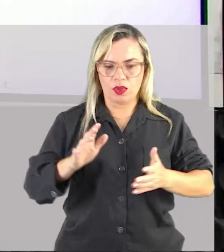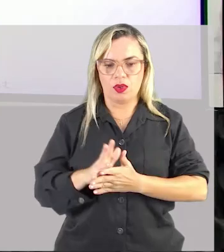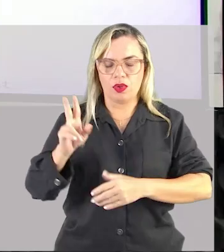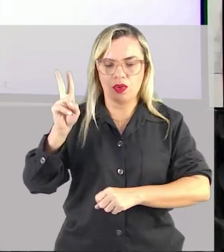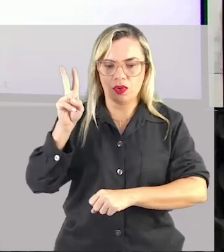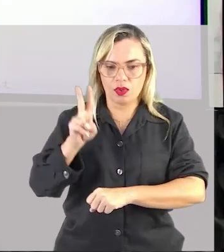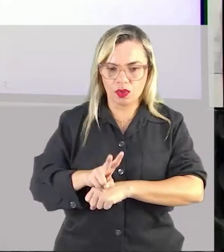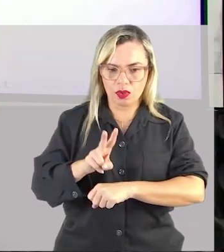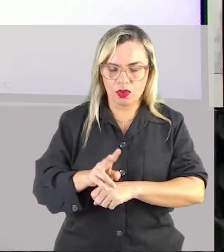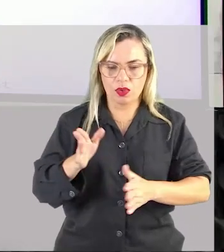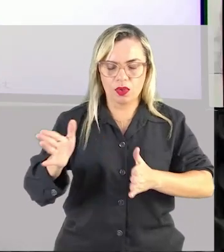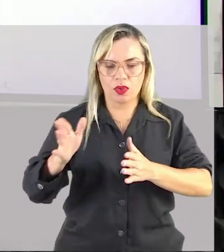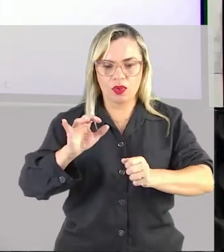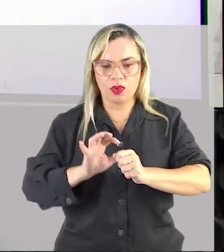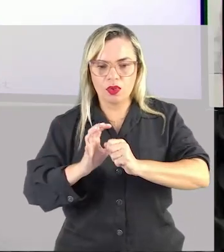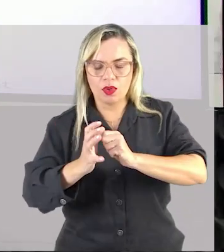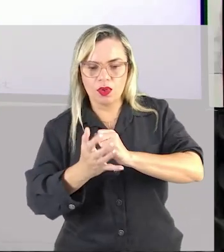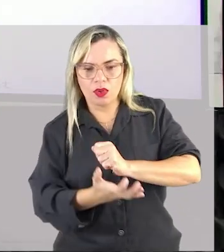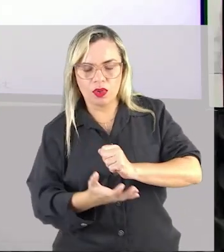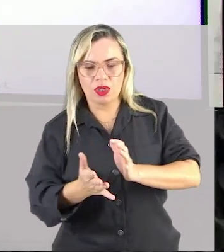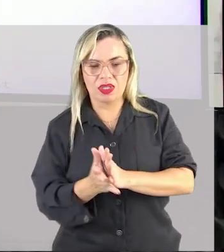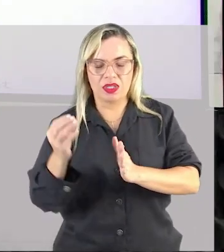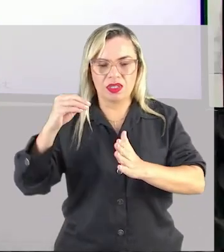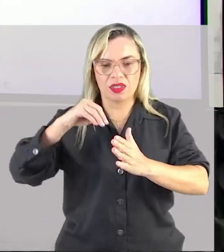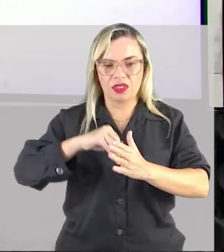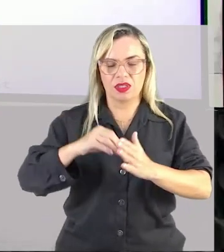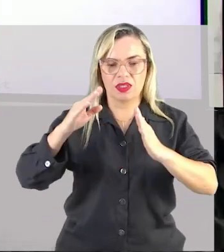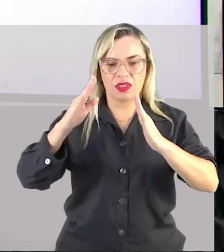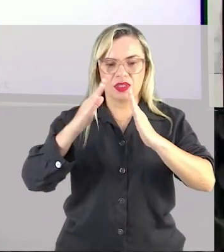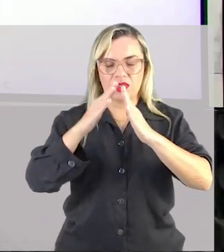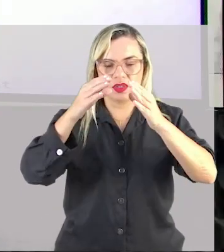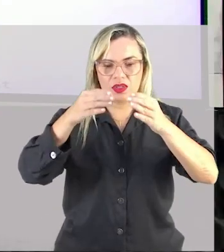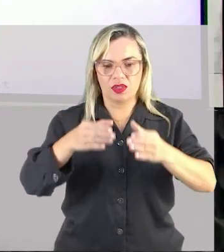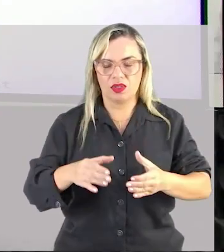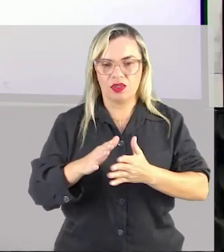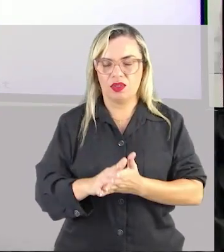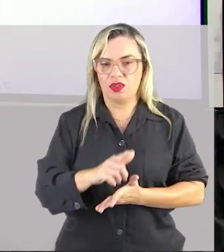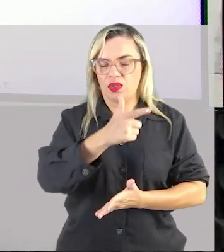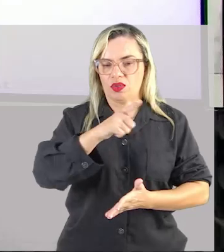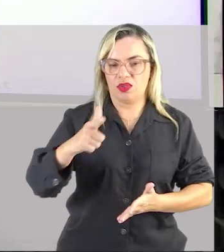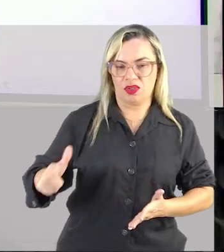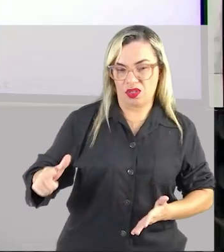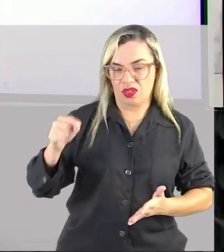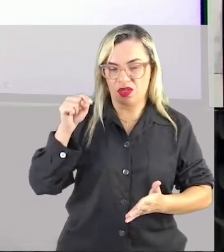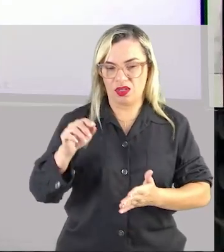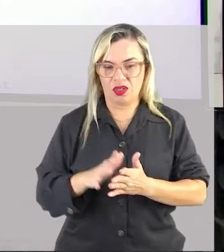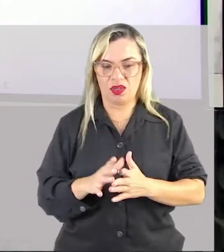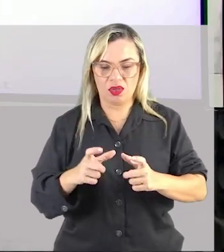em casa, não tem lugar para queixa. Se dá